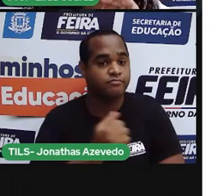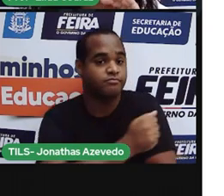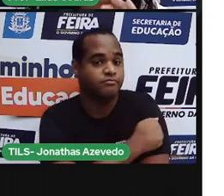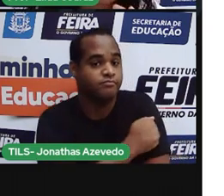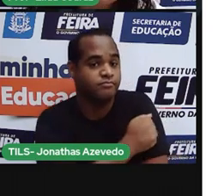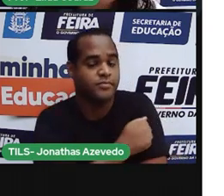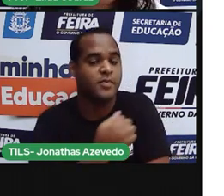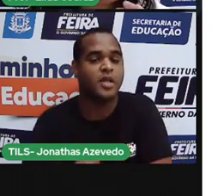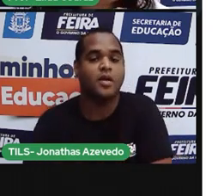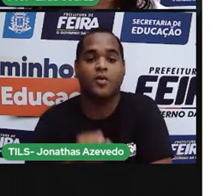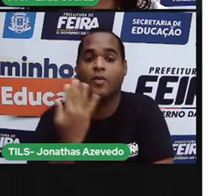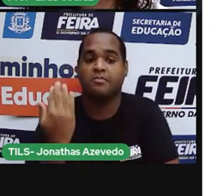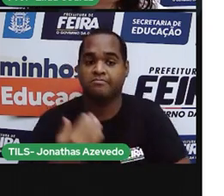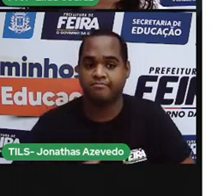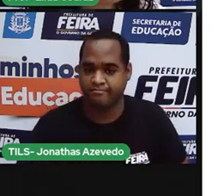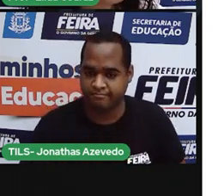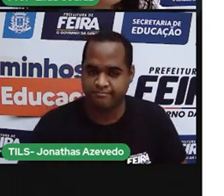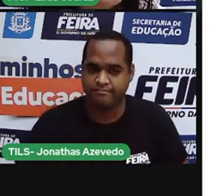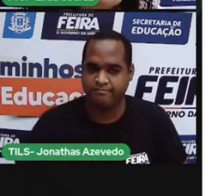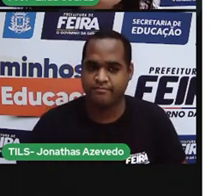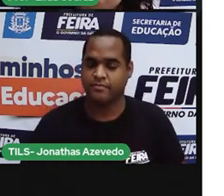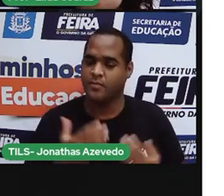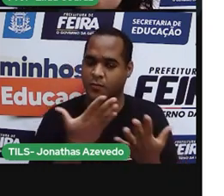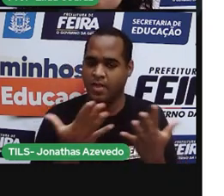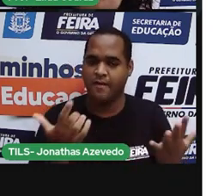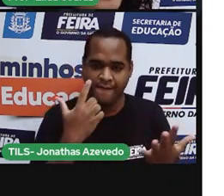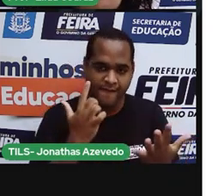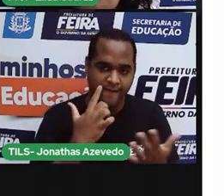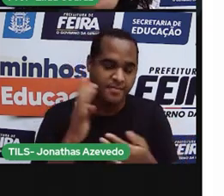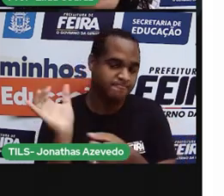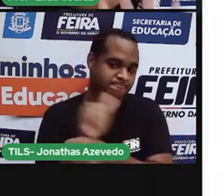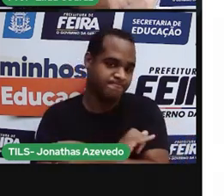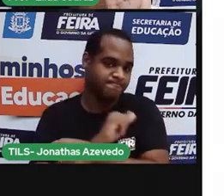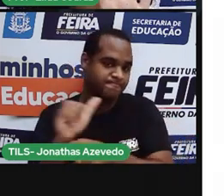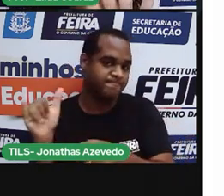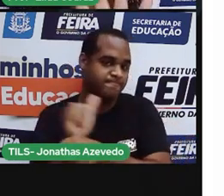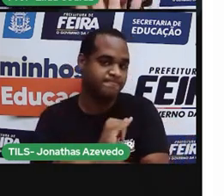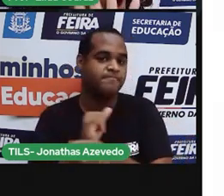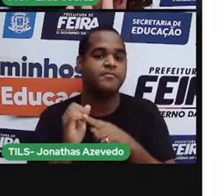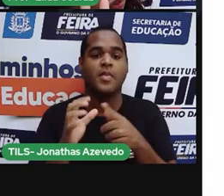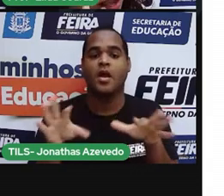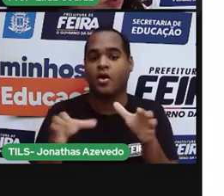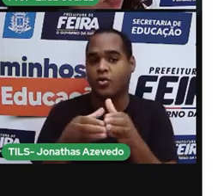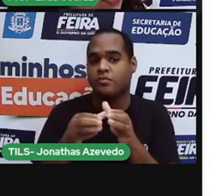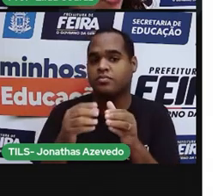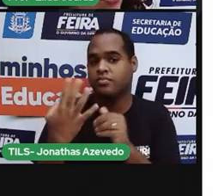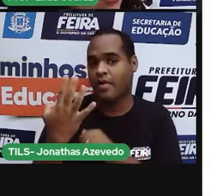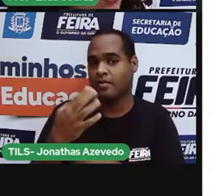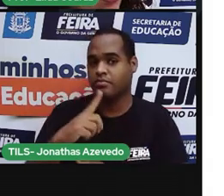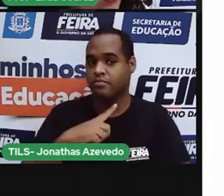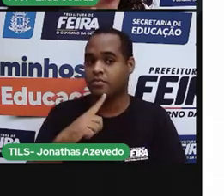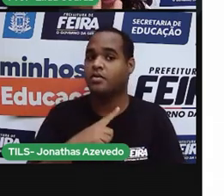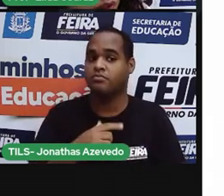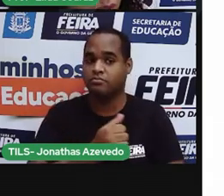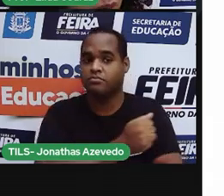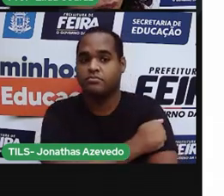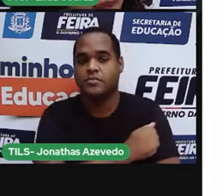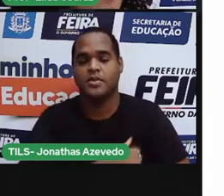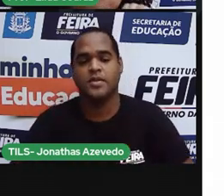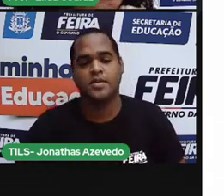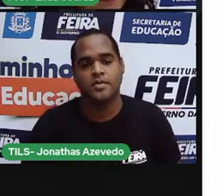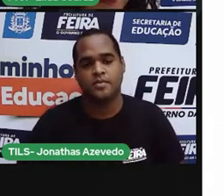vão conseguir desenvolver uma estratégia para formar grupinhos com 4 alunos.